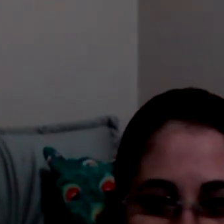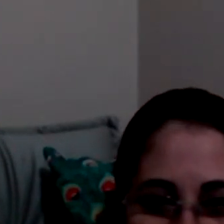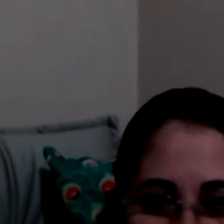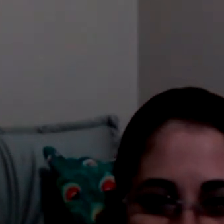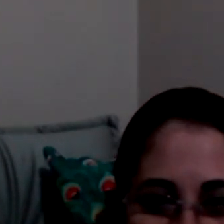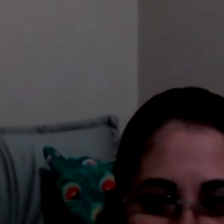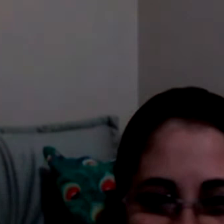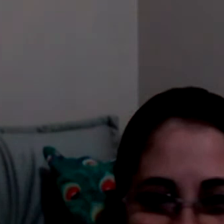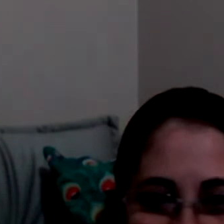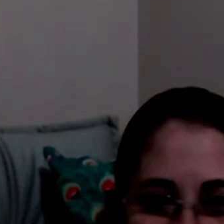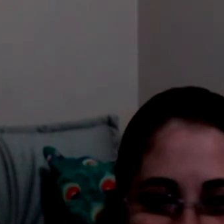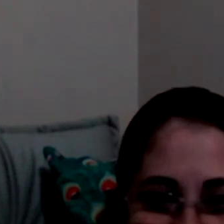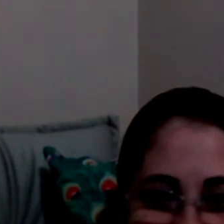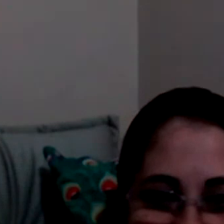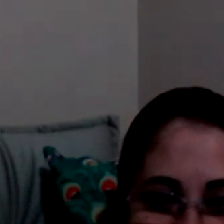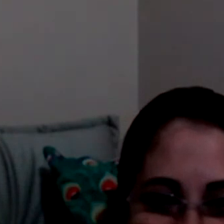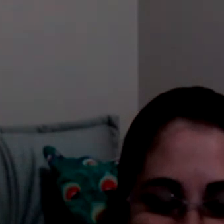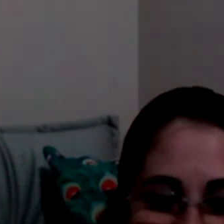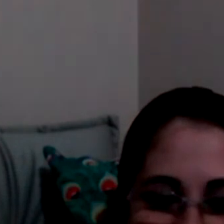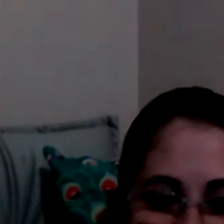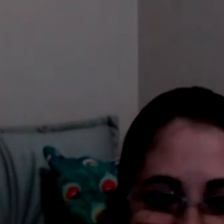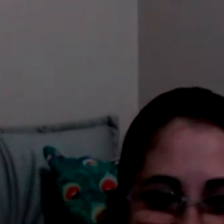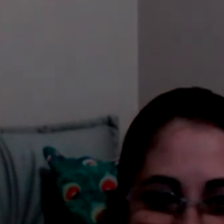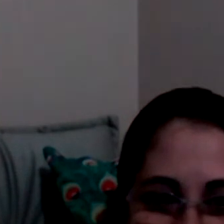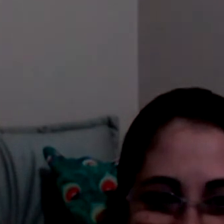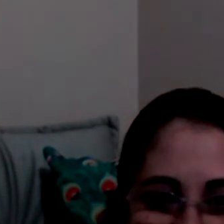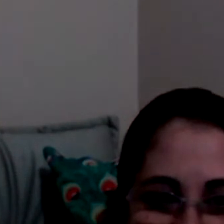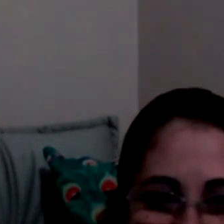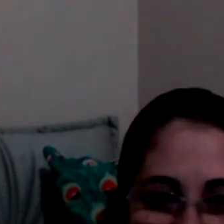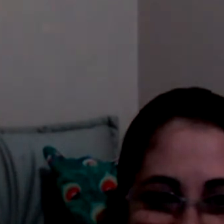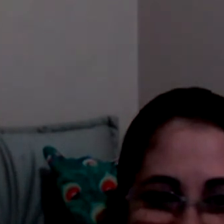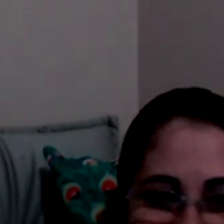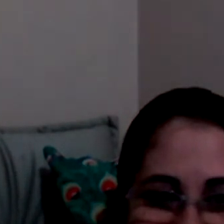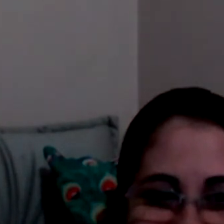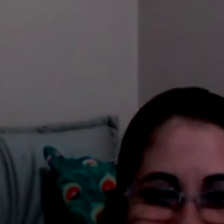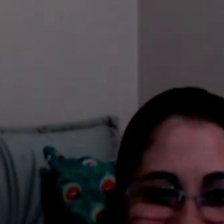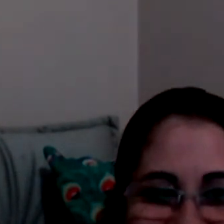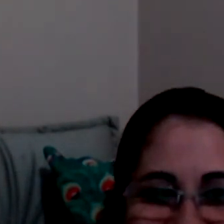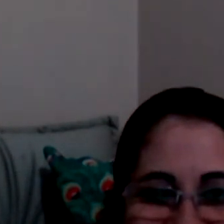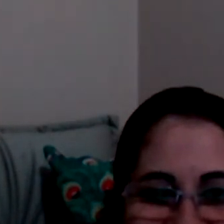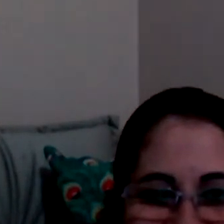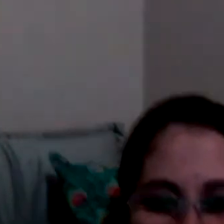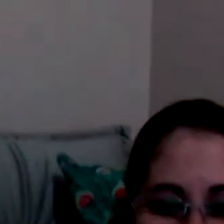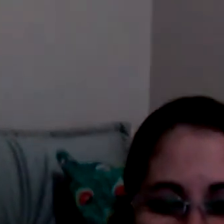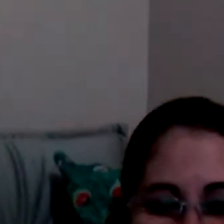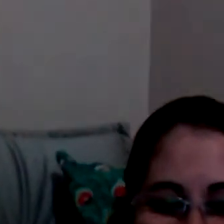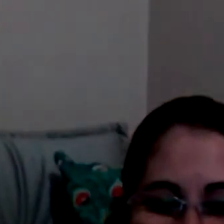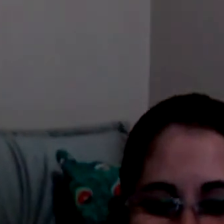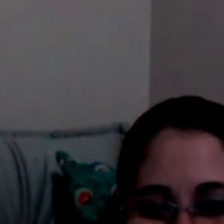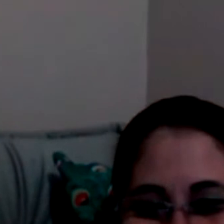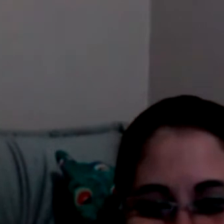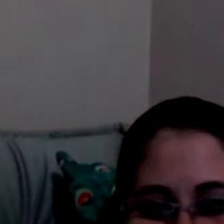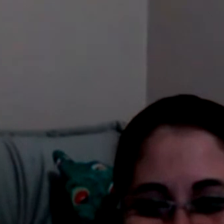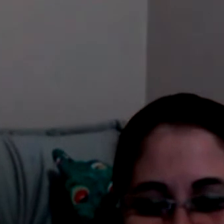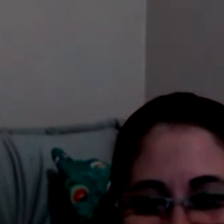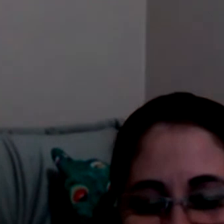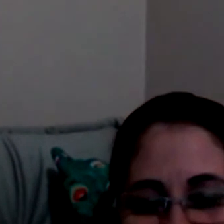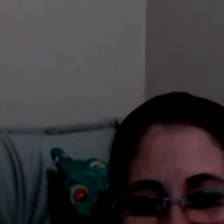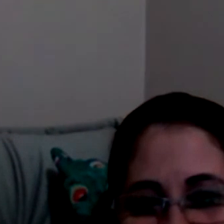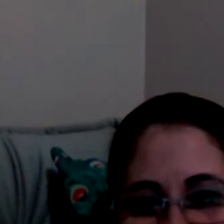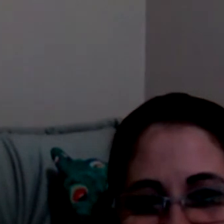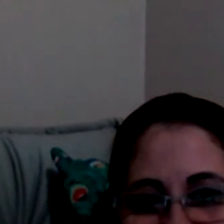Então, muito obrigada pela presença de vocês, né? Espero, Lauro? Espero vocês